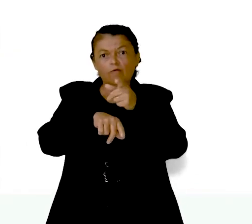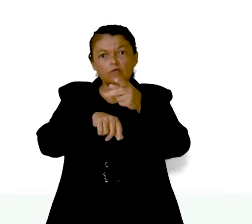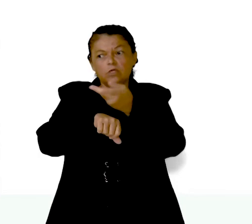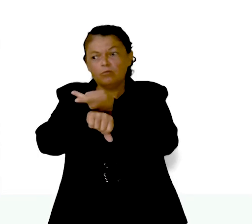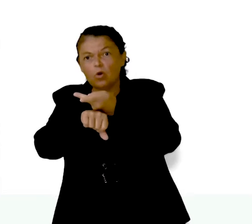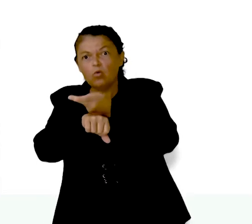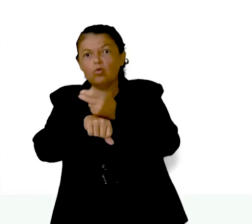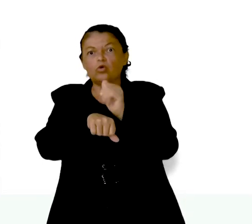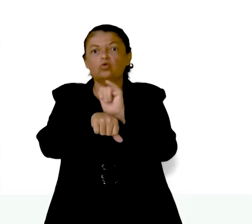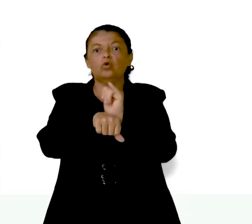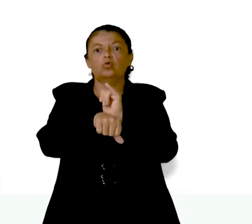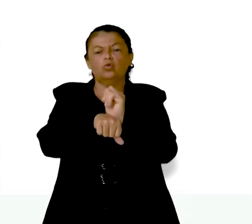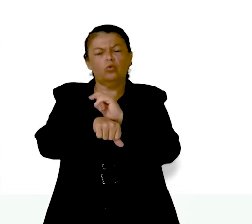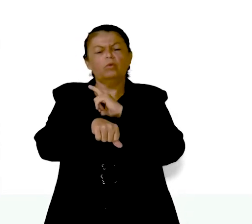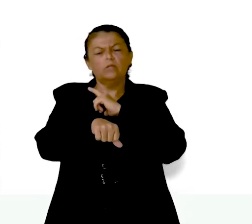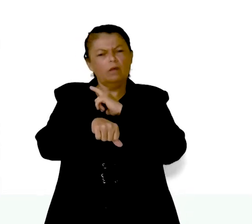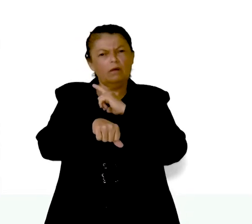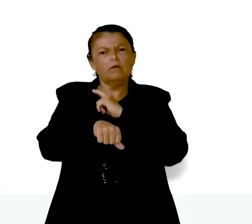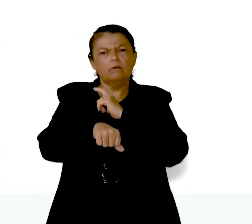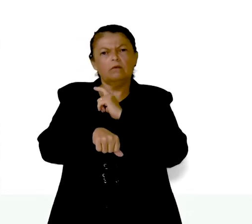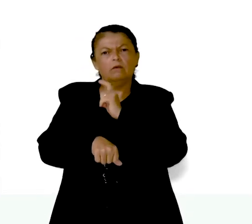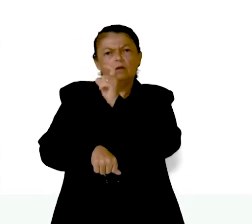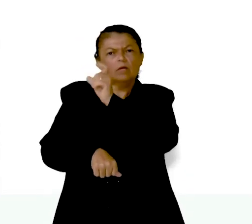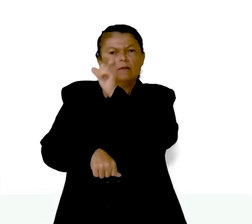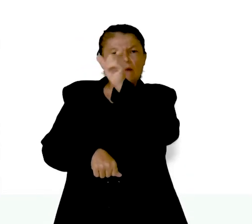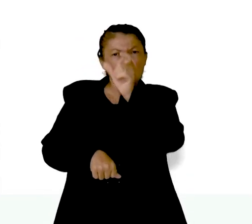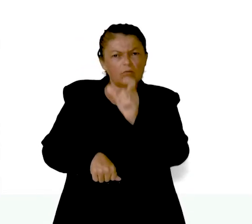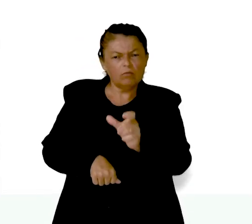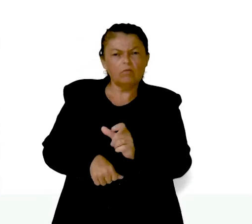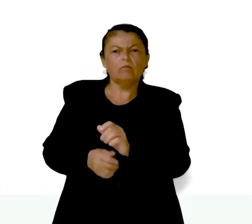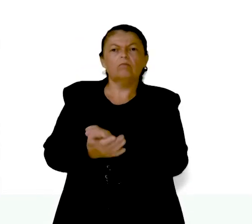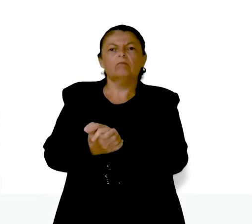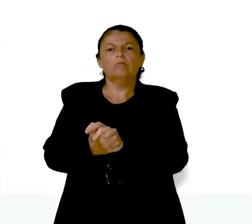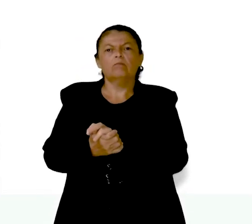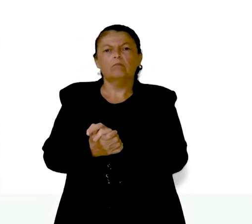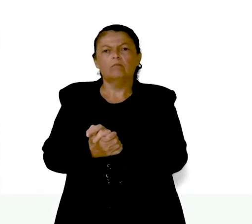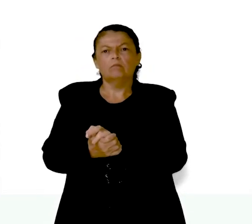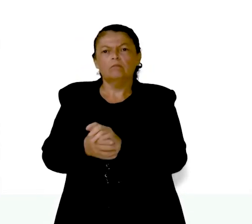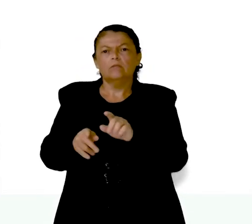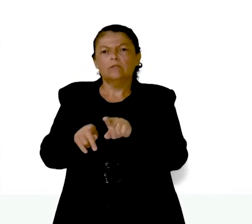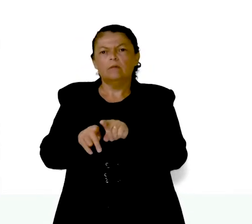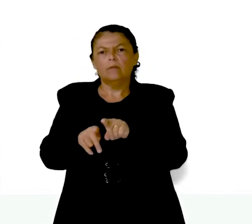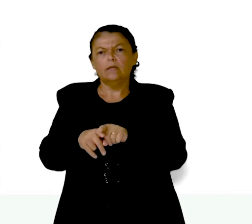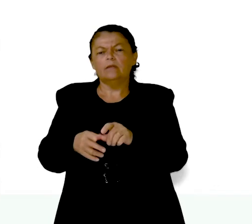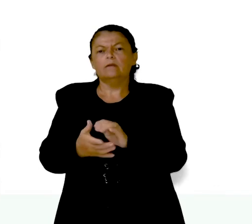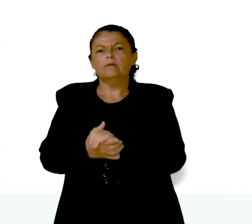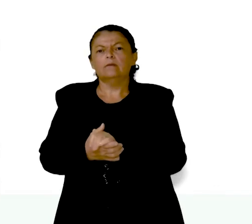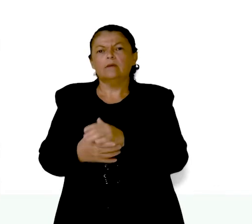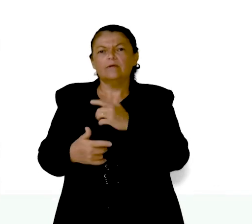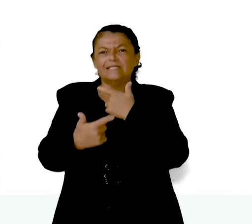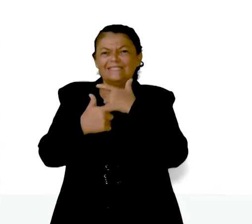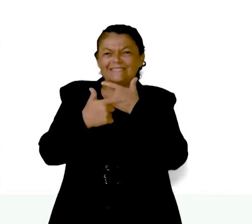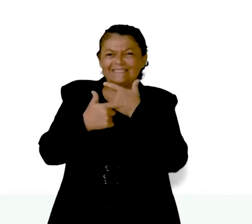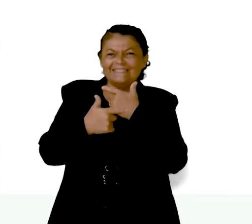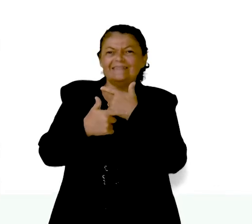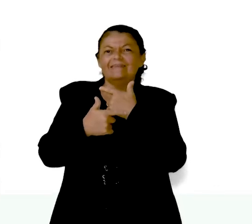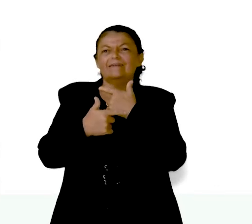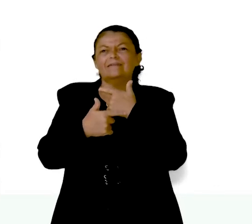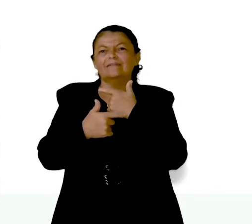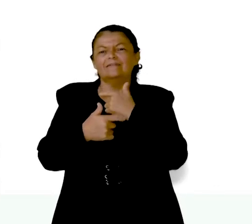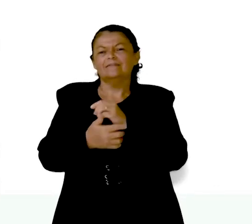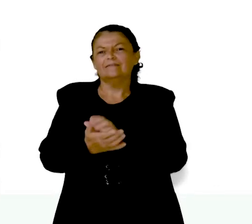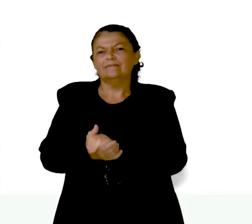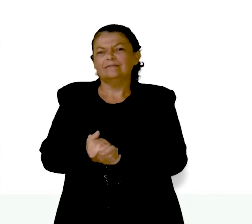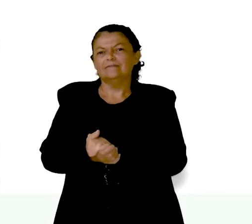é Niilismo e Existencialismo, que é tipo uma animação aí, pautada numa